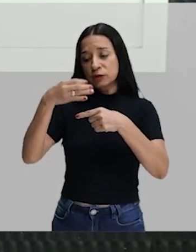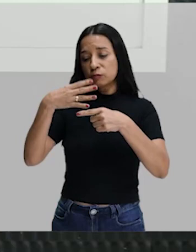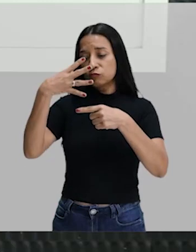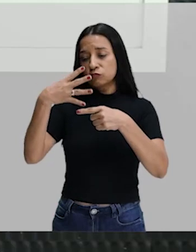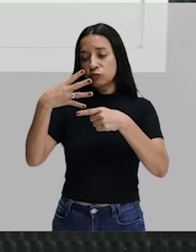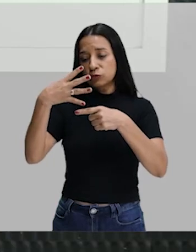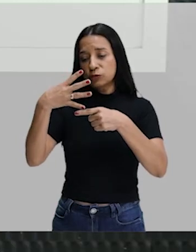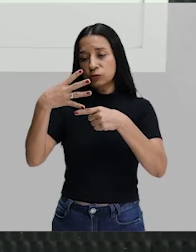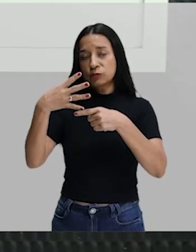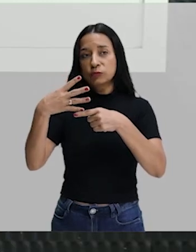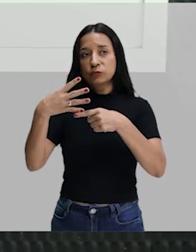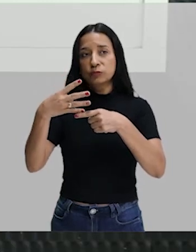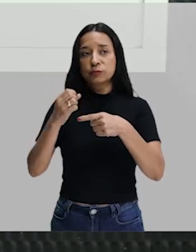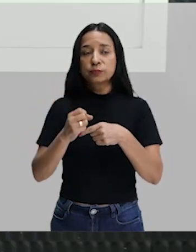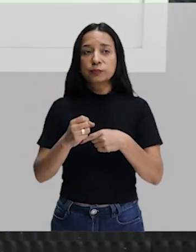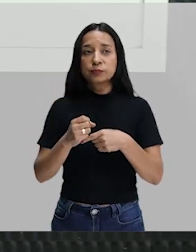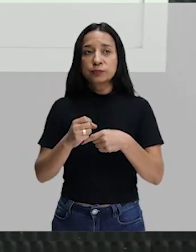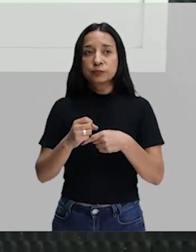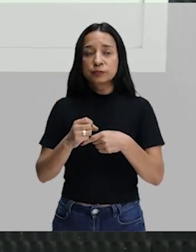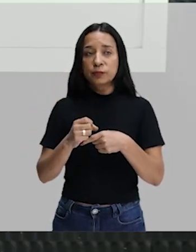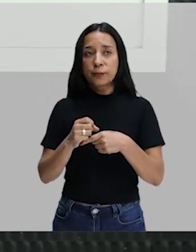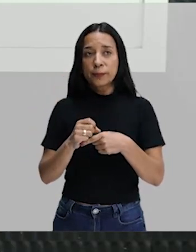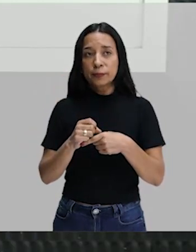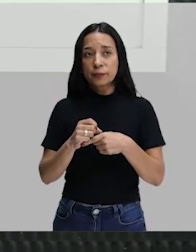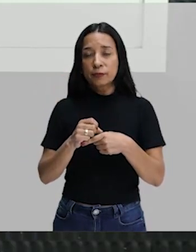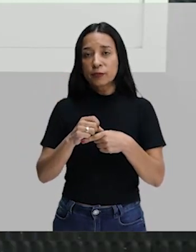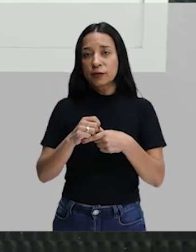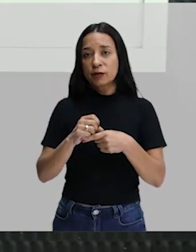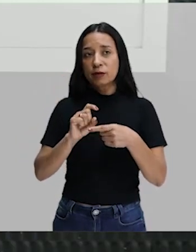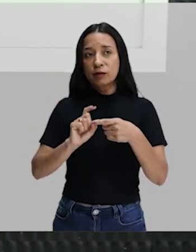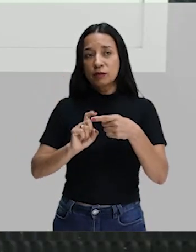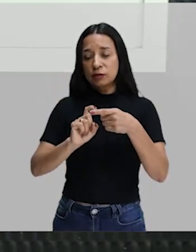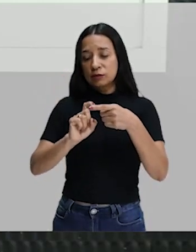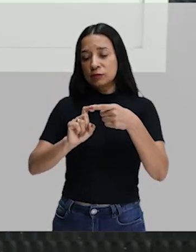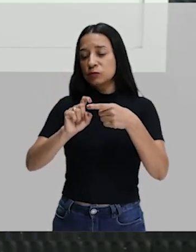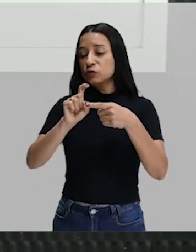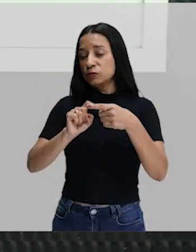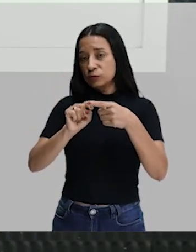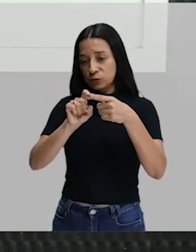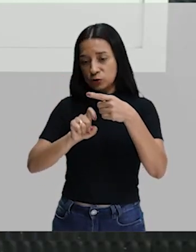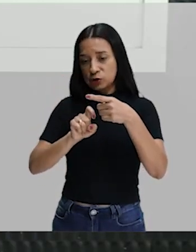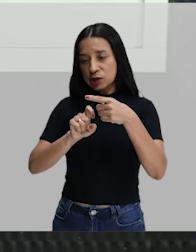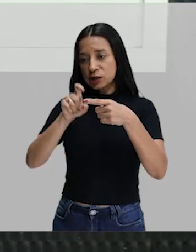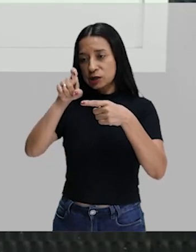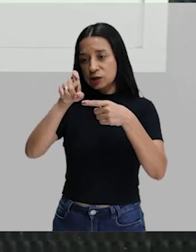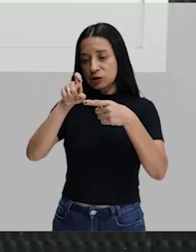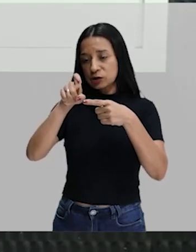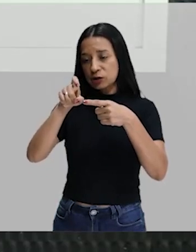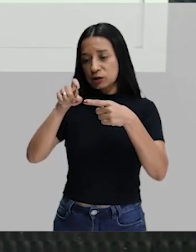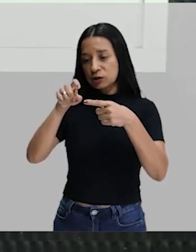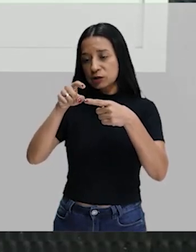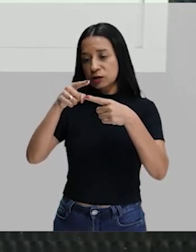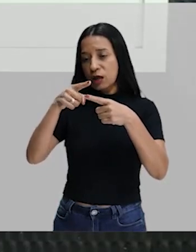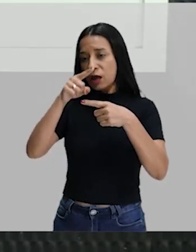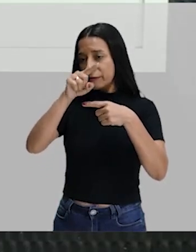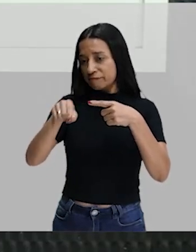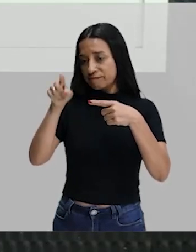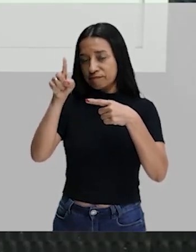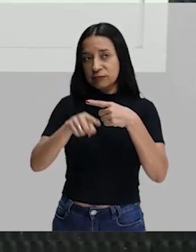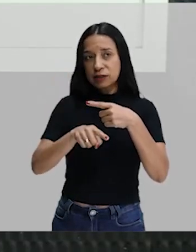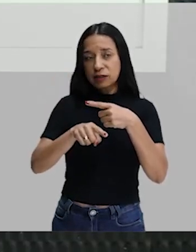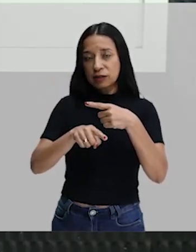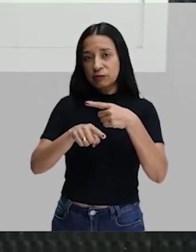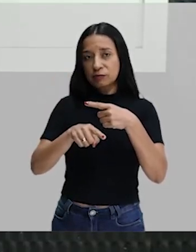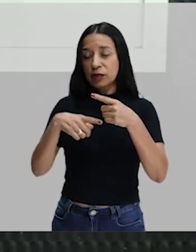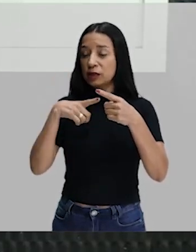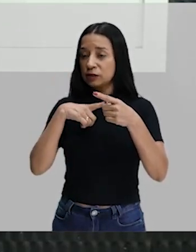que multiplica x menos 3 por x, o x vai cancelar com x e vai sobrar x menos 3. Então,